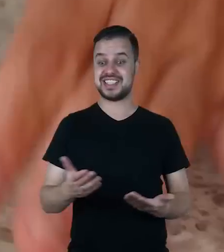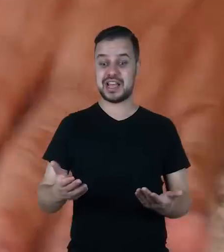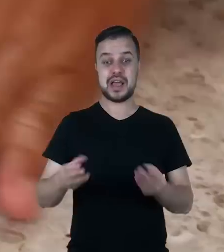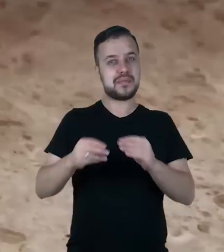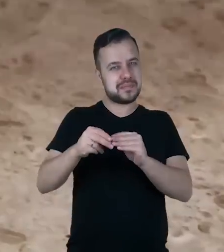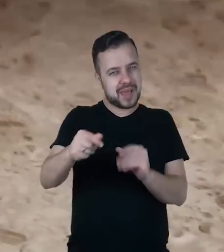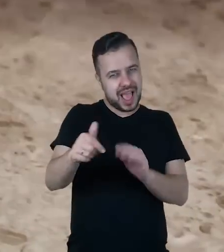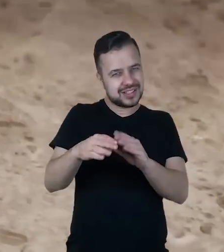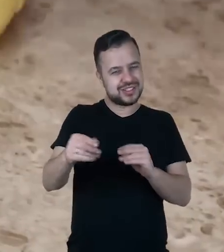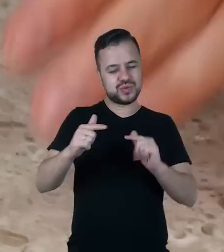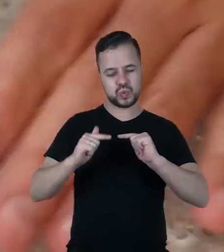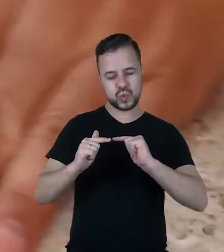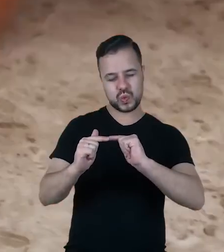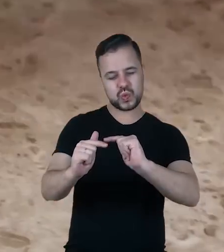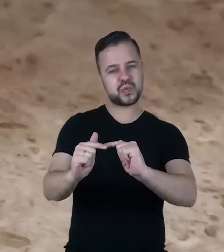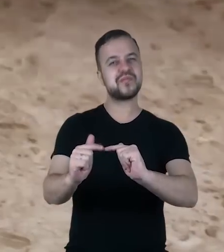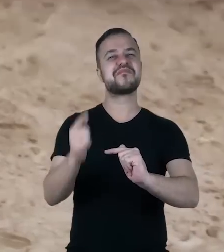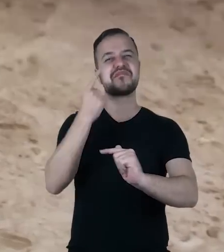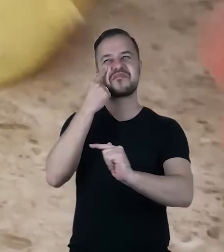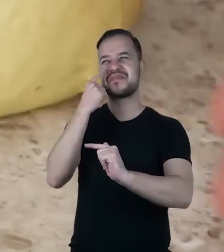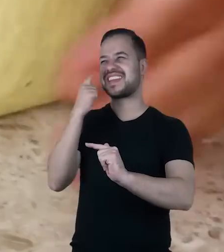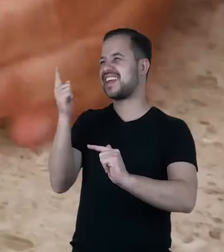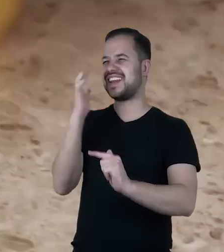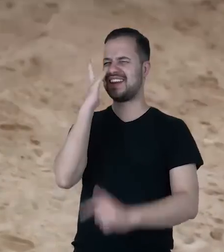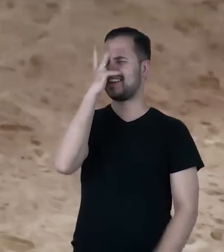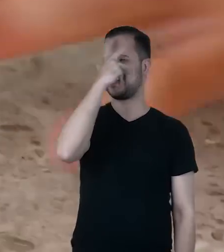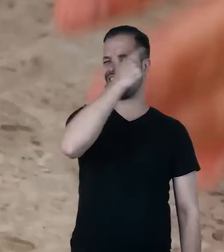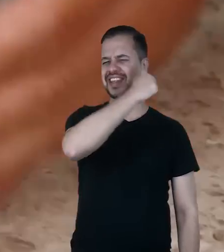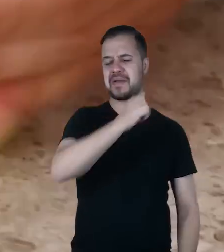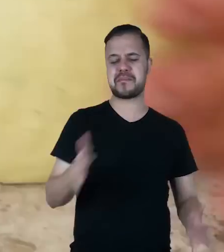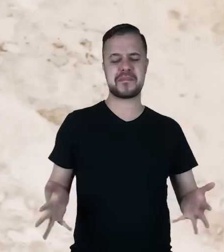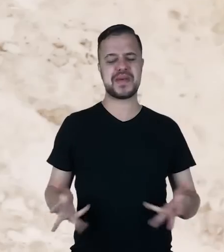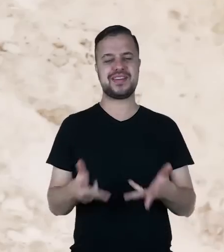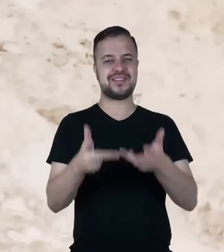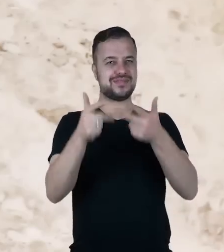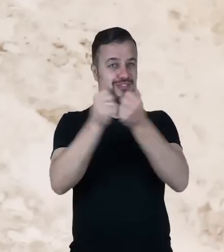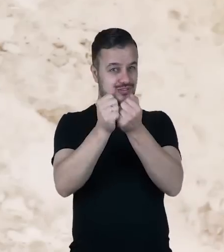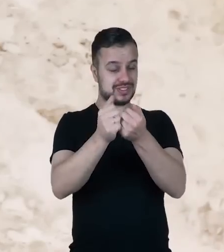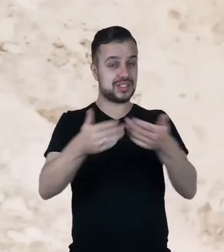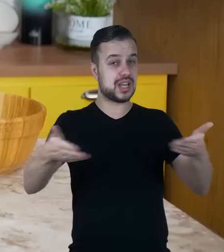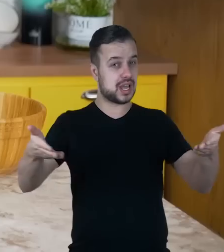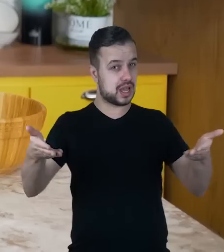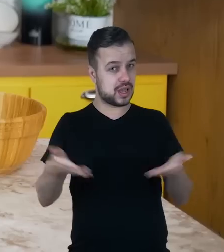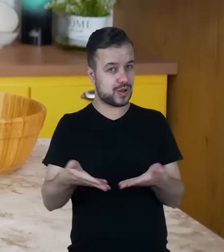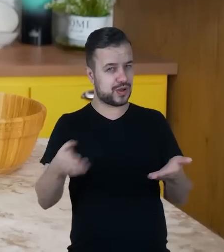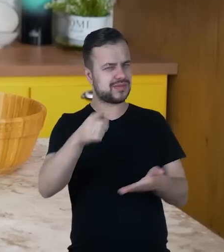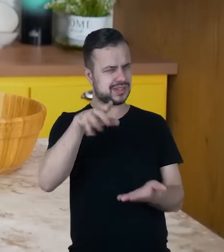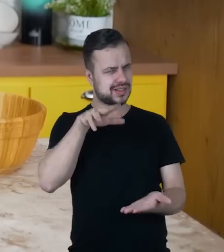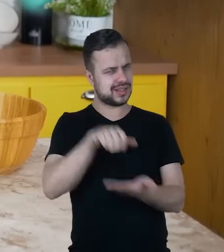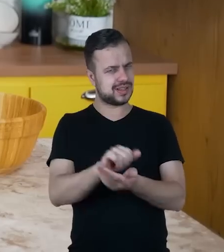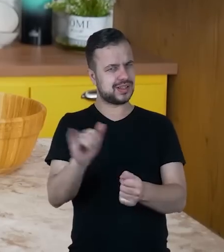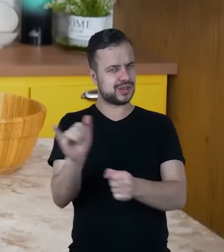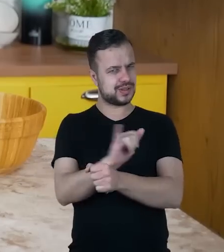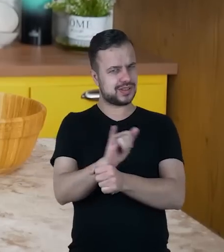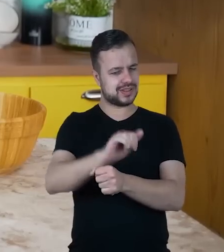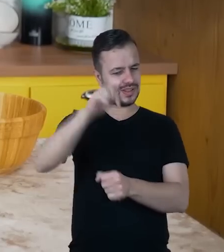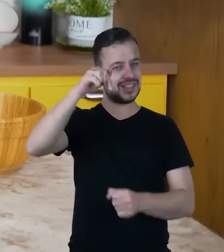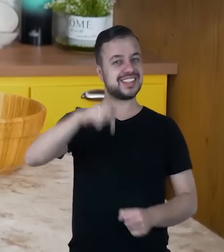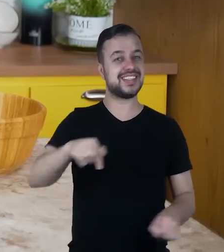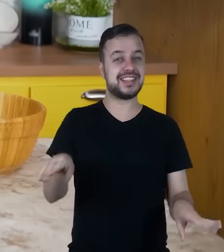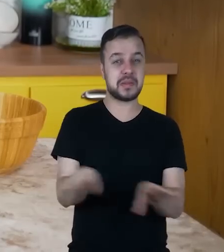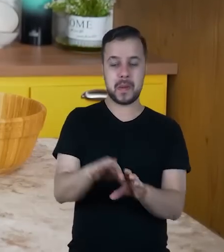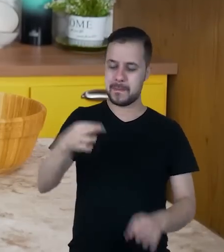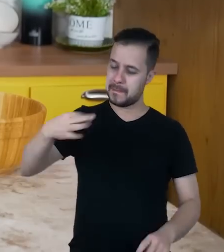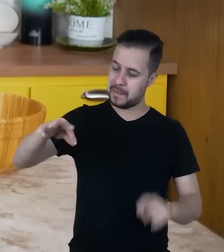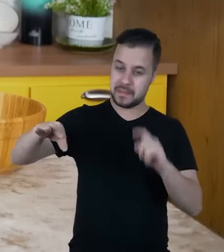Aqui, ó, a massa voltou a ficar bem lisinha. Olha que massa maravilhosa. O que é que você vai fazer agora? Você vai se inscrever aqui no canal e